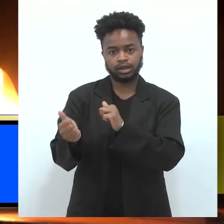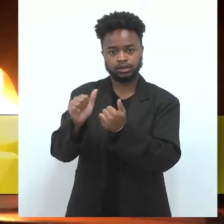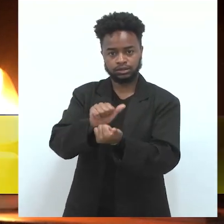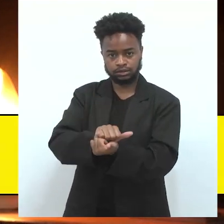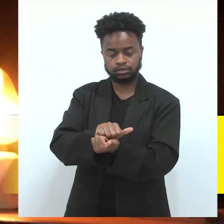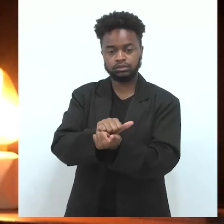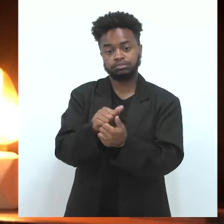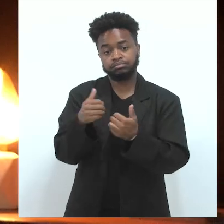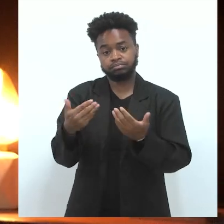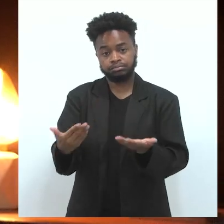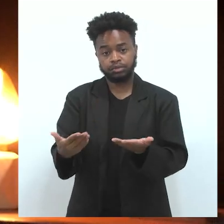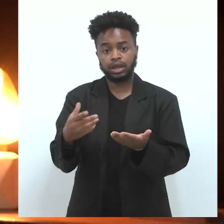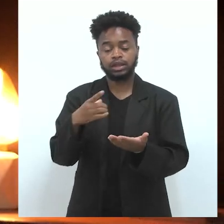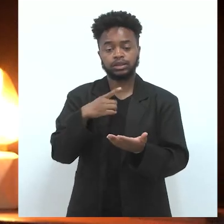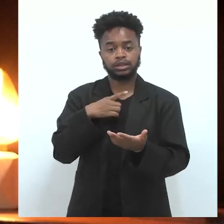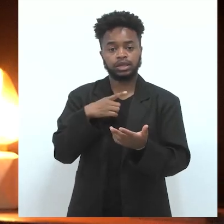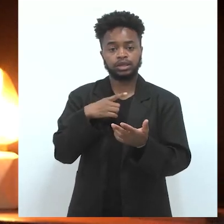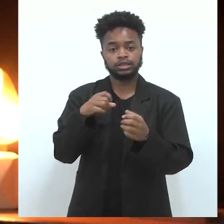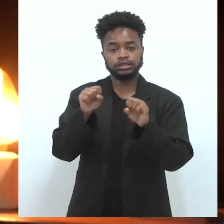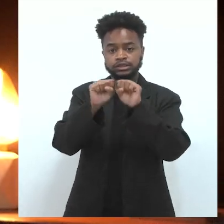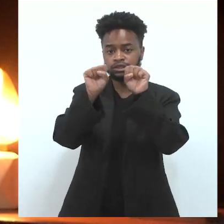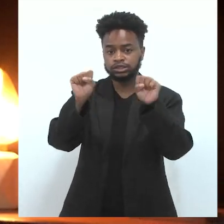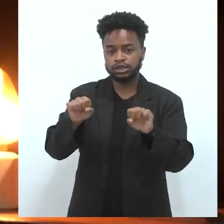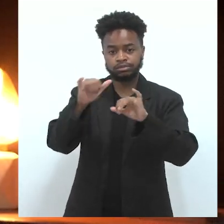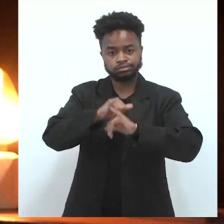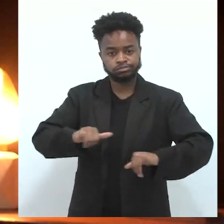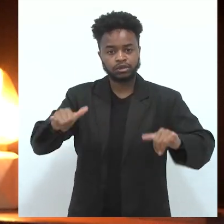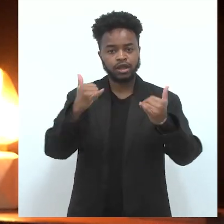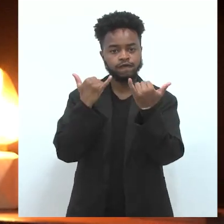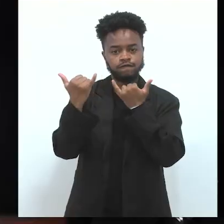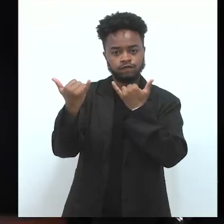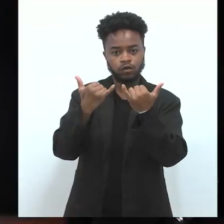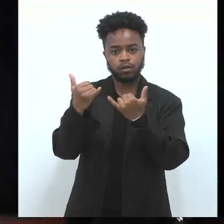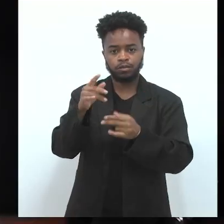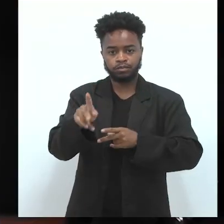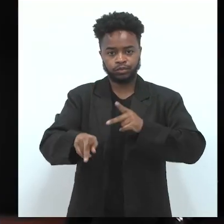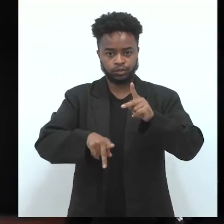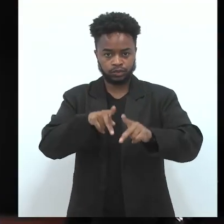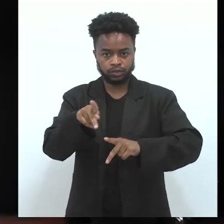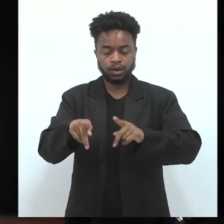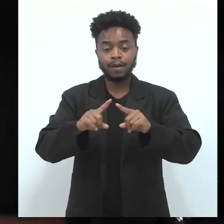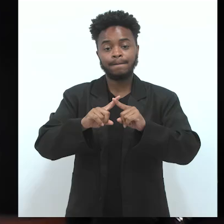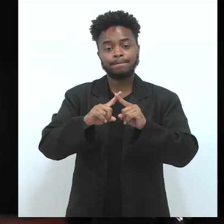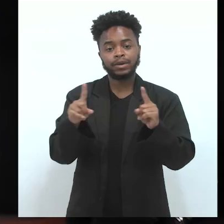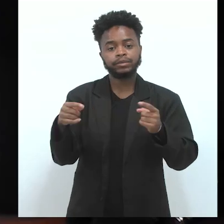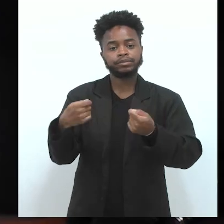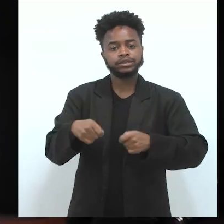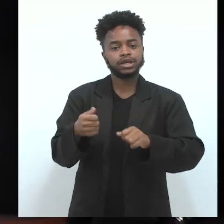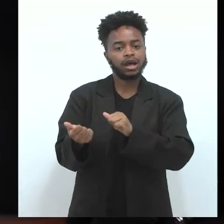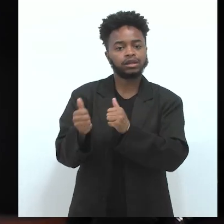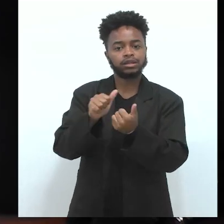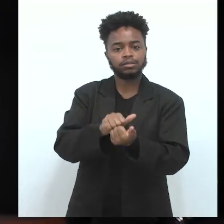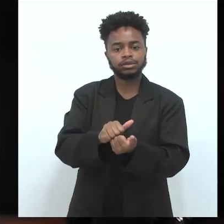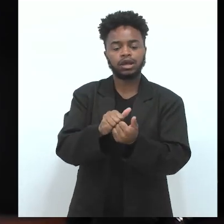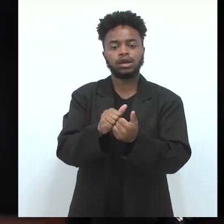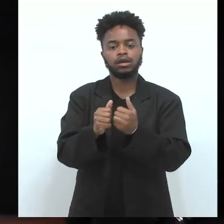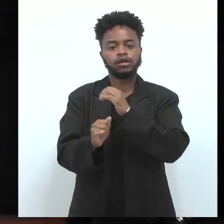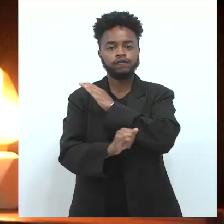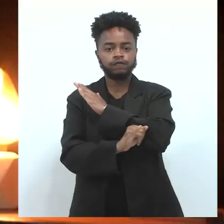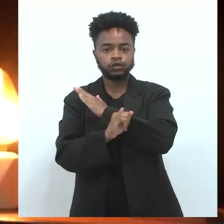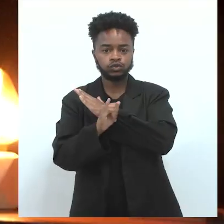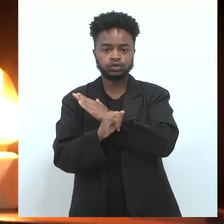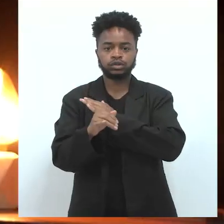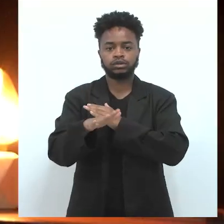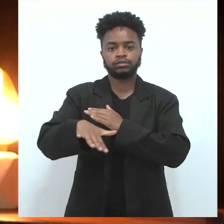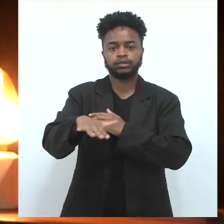de adaptação. E aí envolve a questão de sistemas de alerta, né, de informação da população, mas também a adaptação das